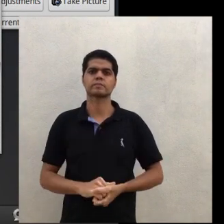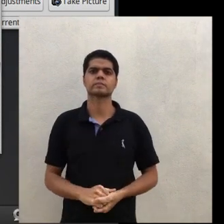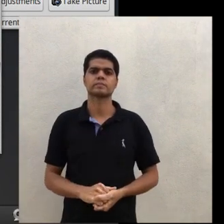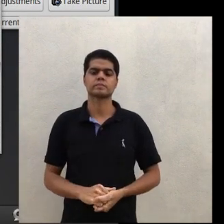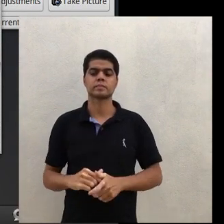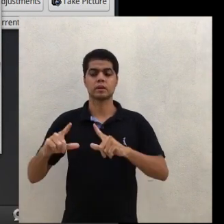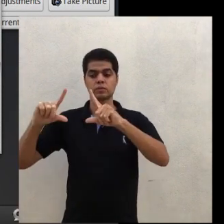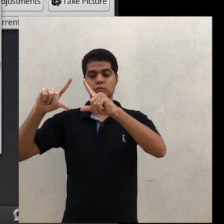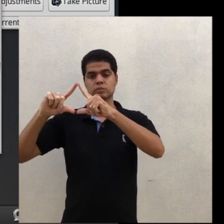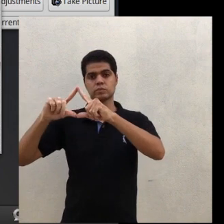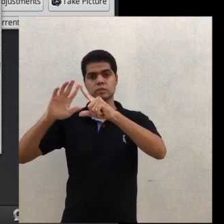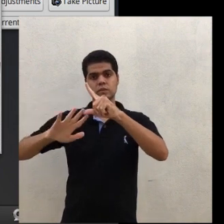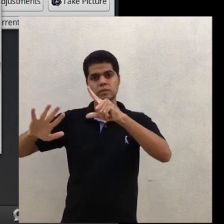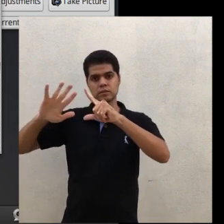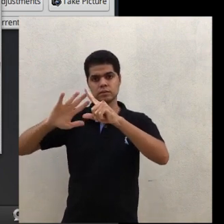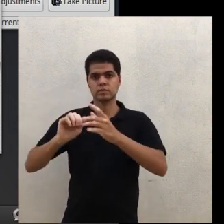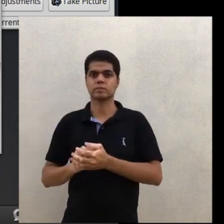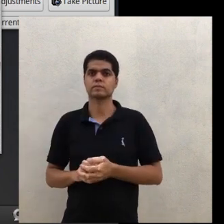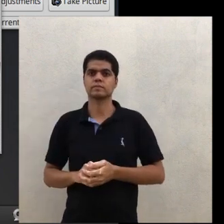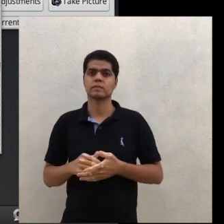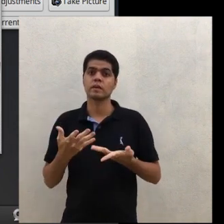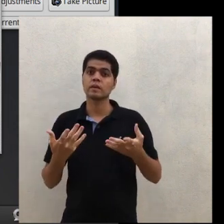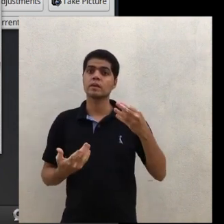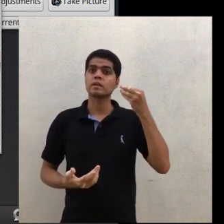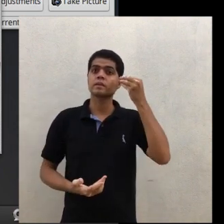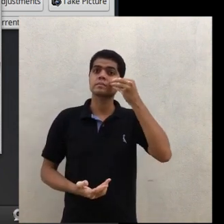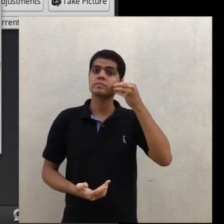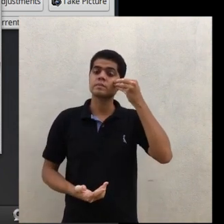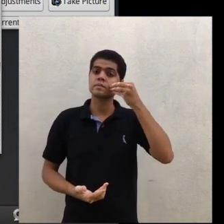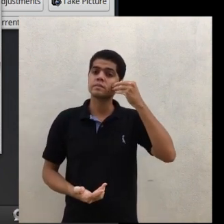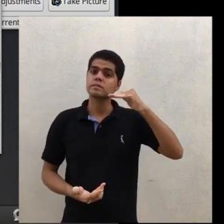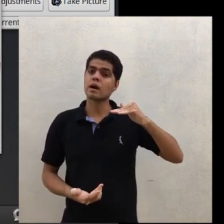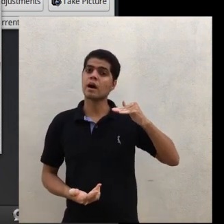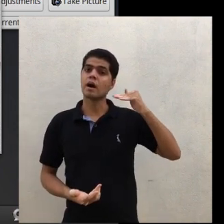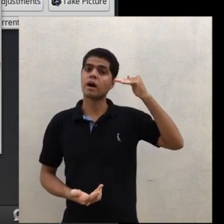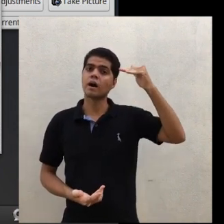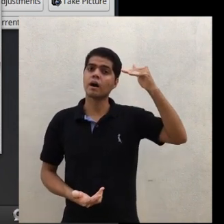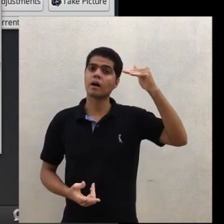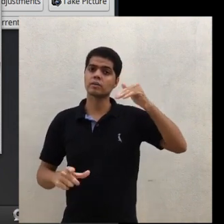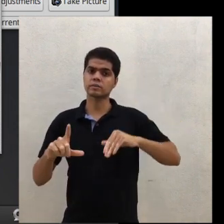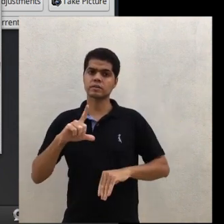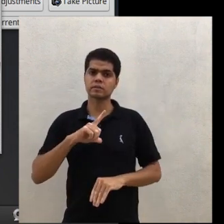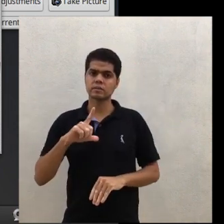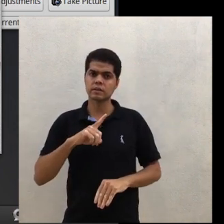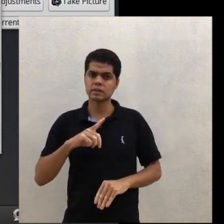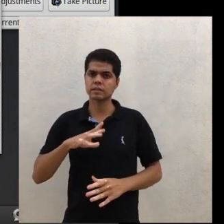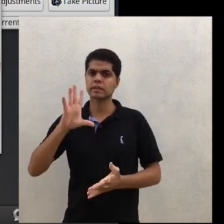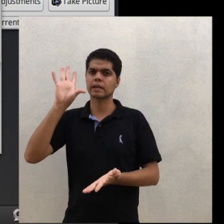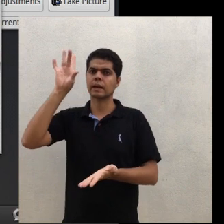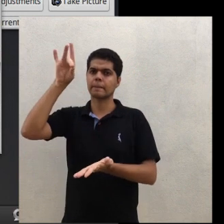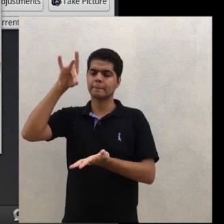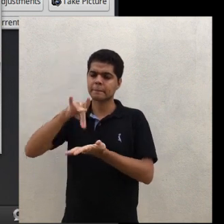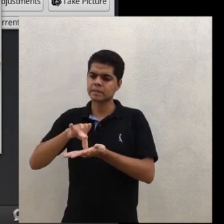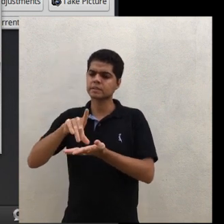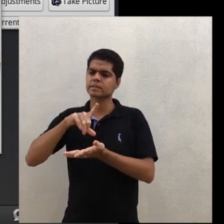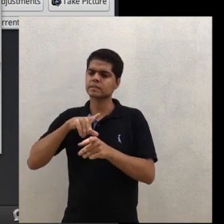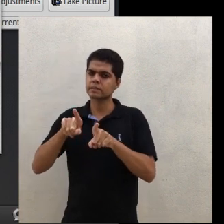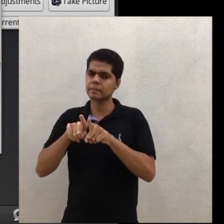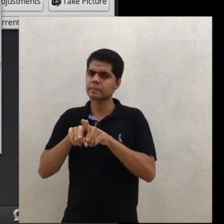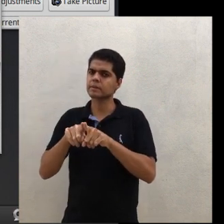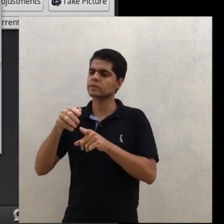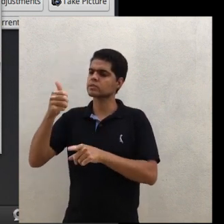ser caracterizado pelo triângulo que vai da coordenada 15, 0, tá aqui, até aquele ponto lá, 30 e